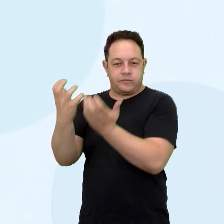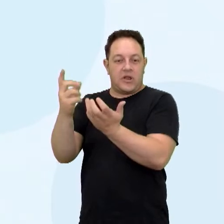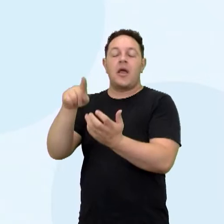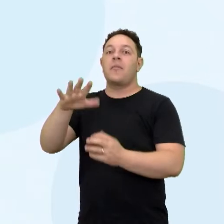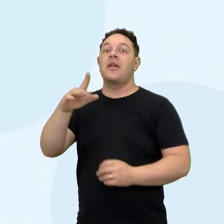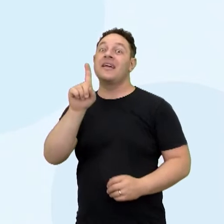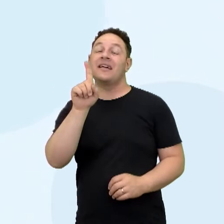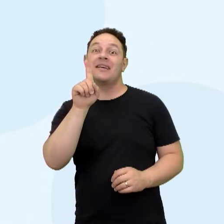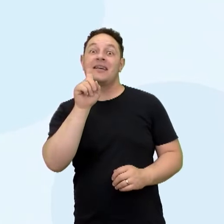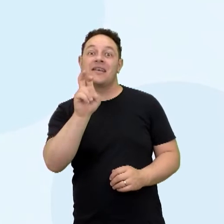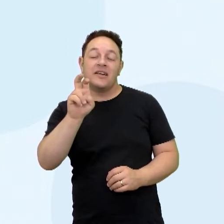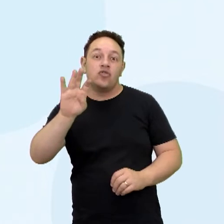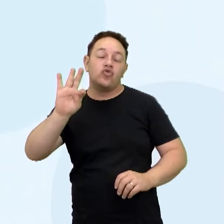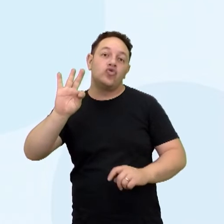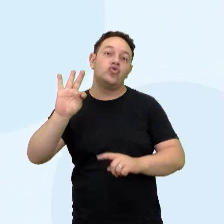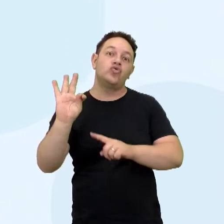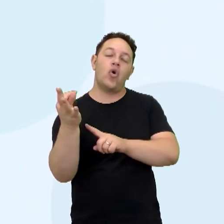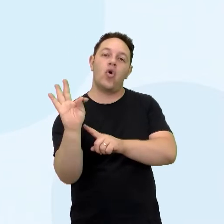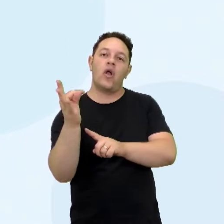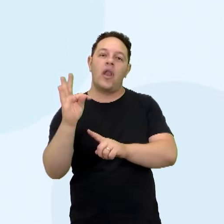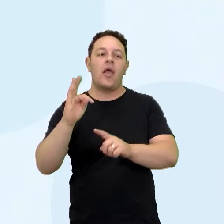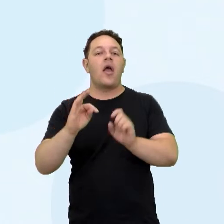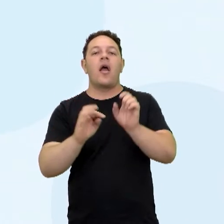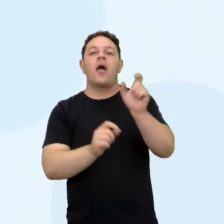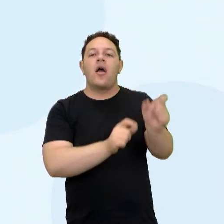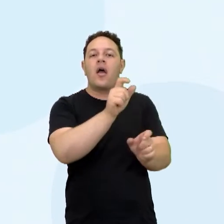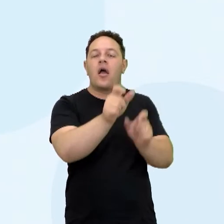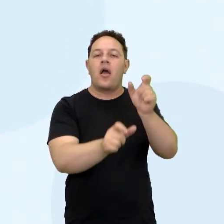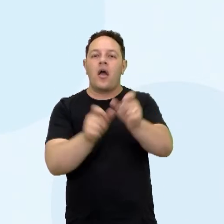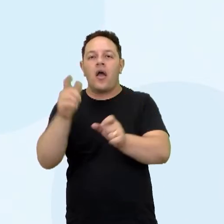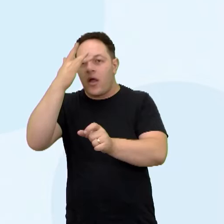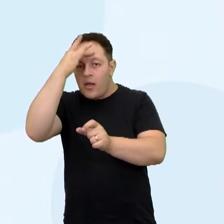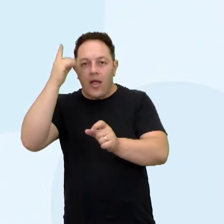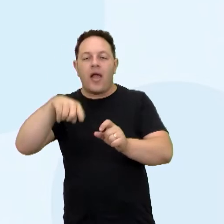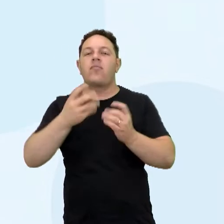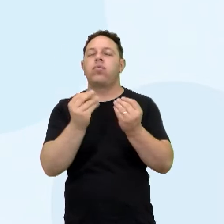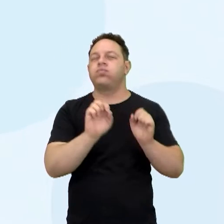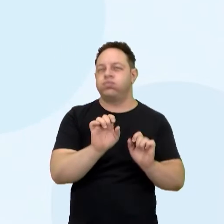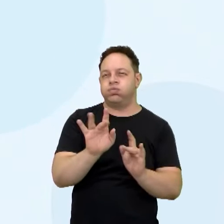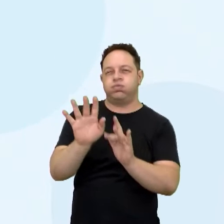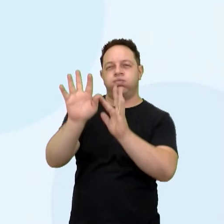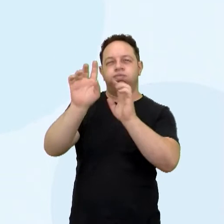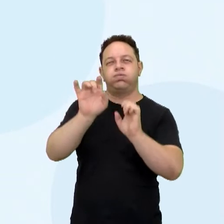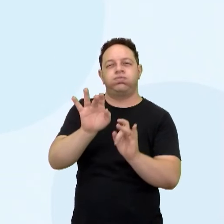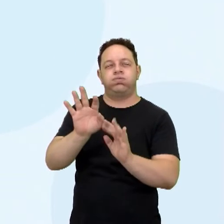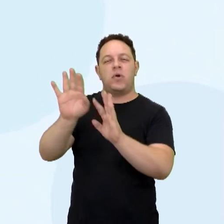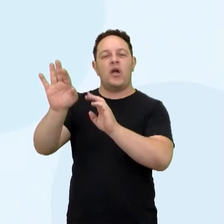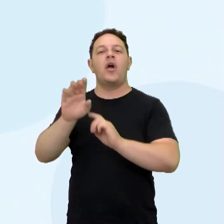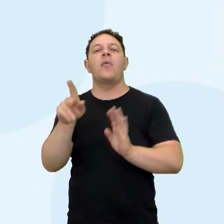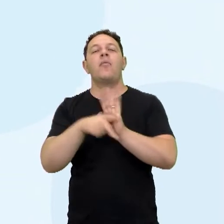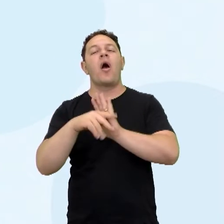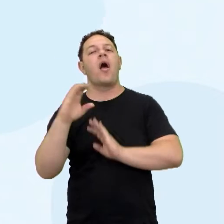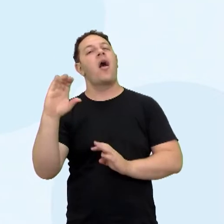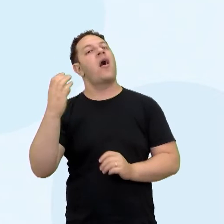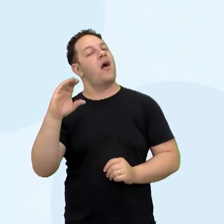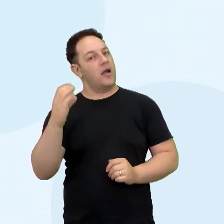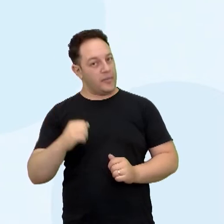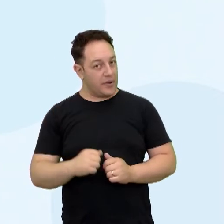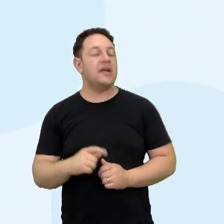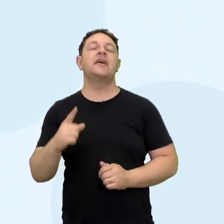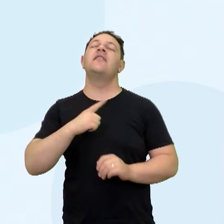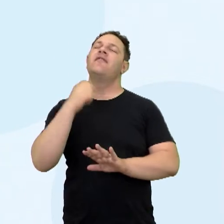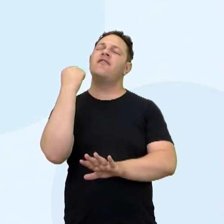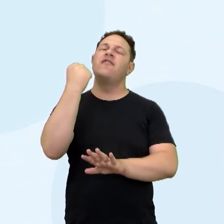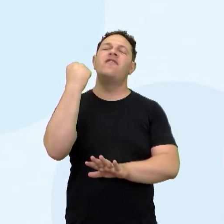15 toneladas por habitante, né, na emissão de dióxido de carbono, né? Então, tem uma